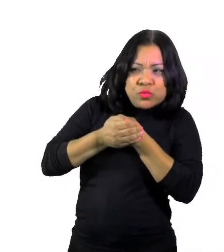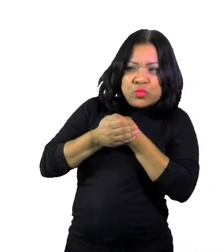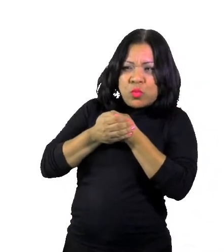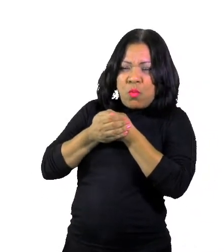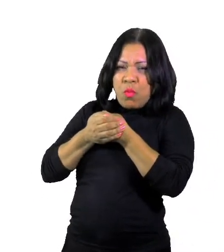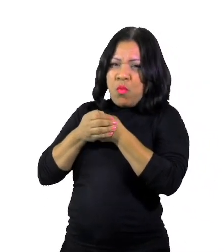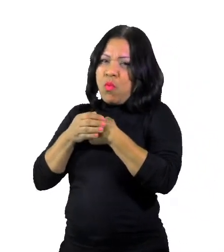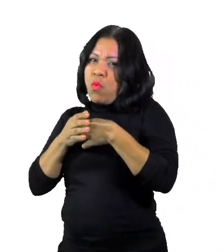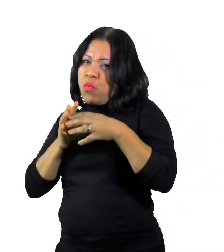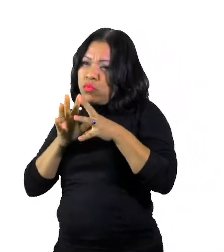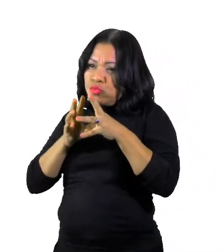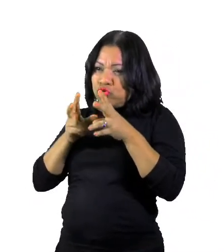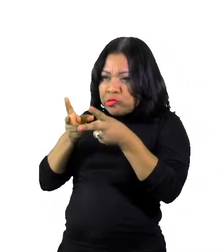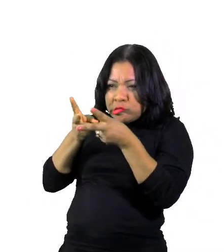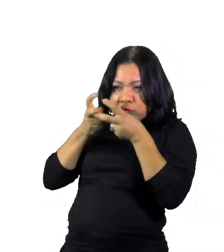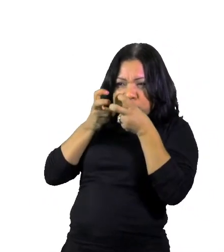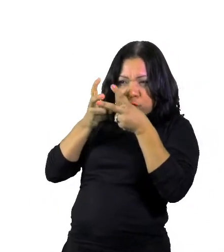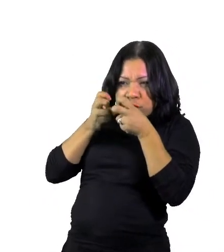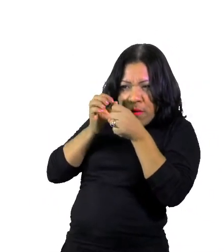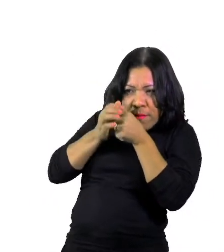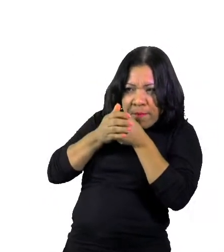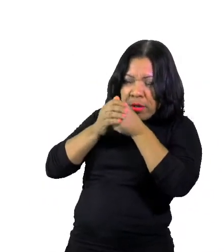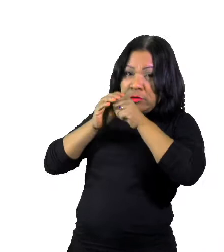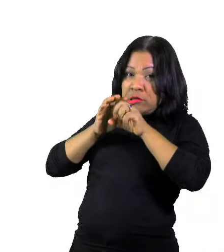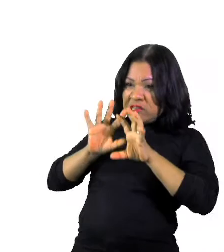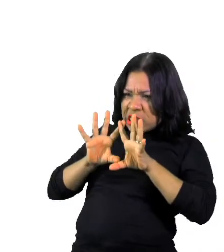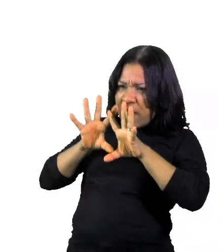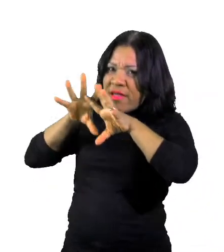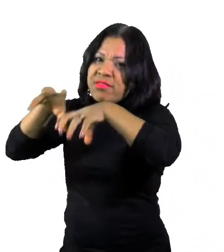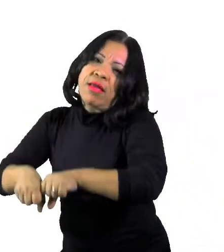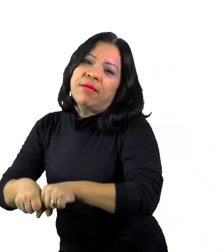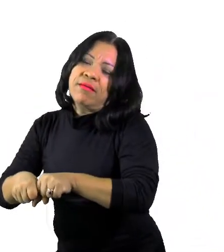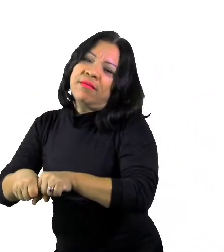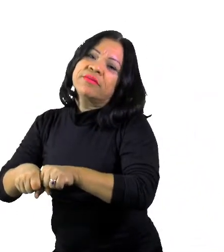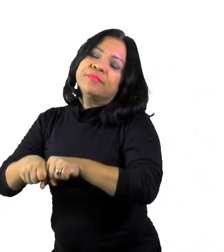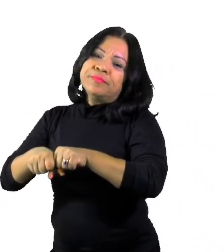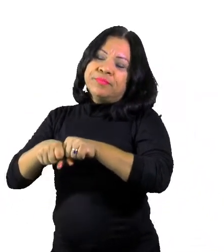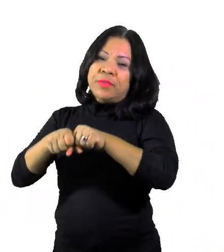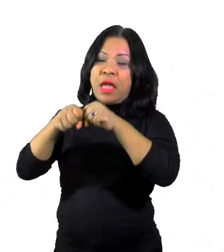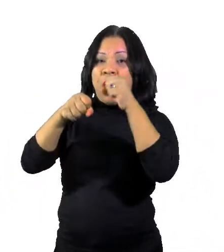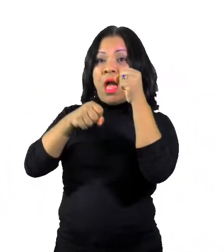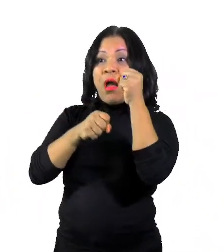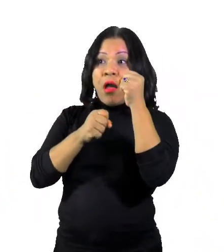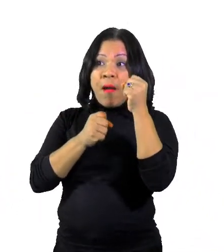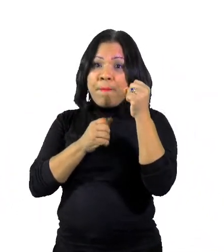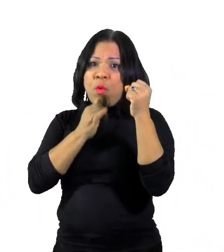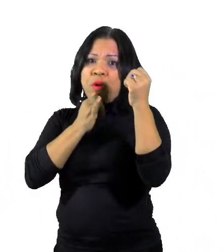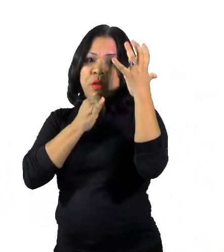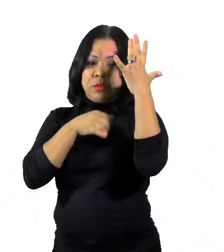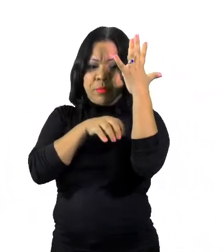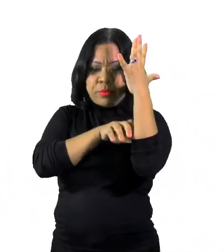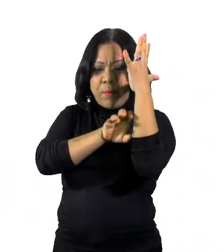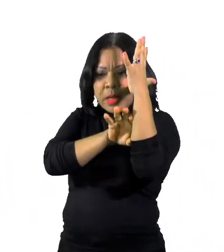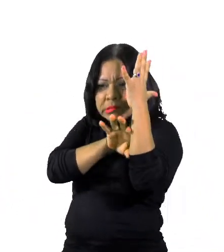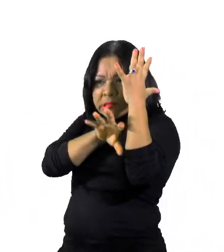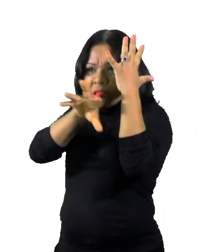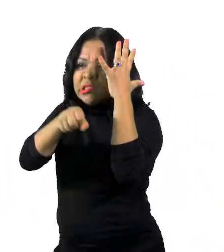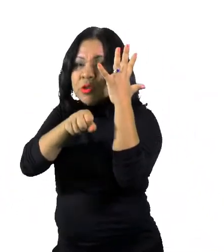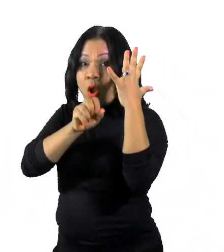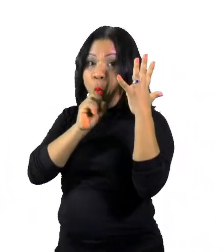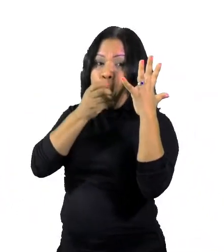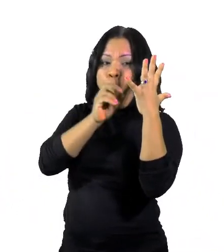percebida e ataca, saltando de um galho ou do meio da mata de repente, com uma